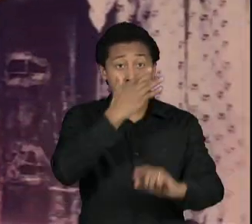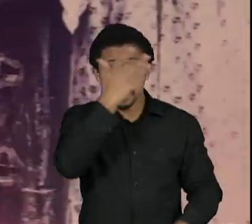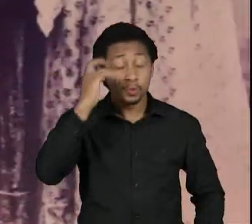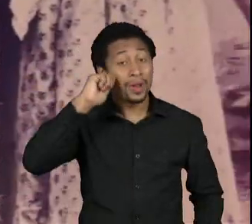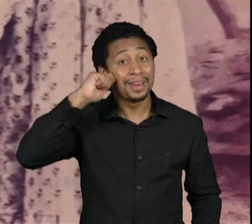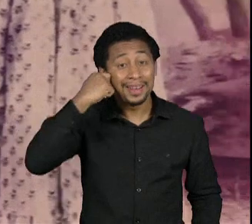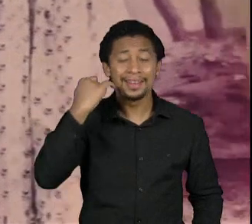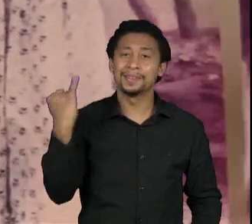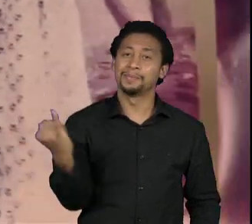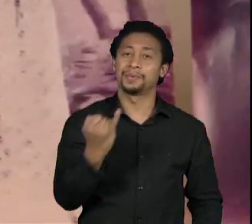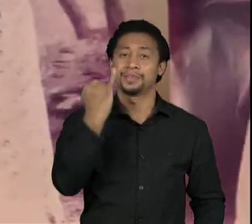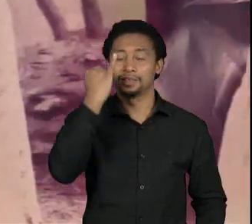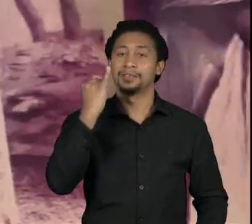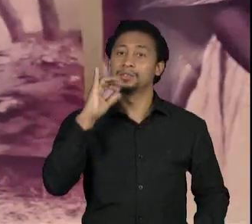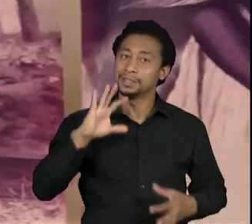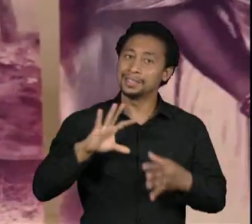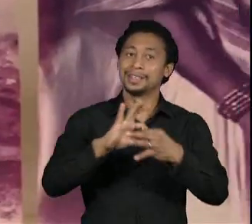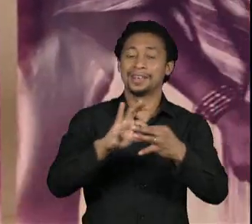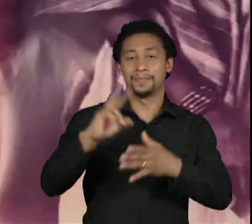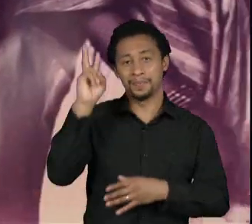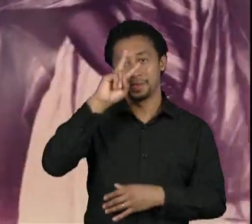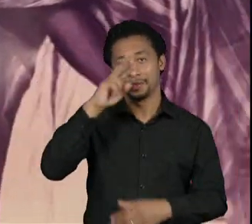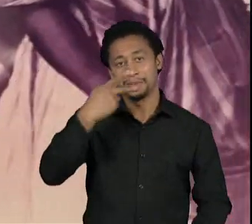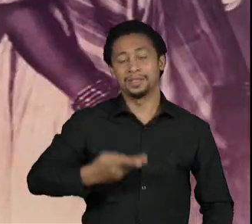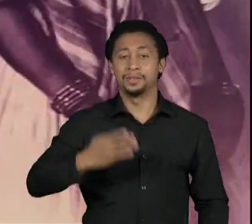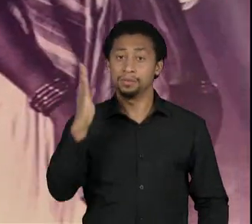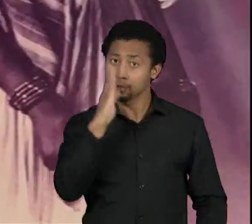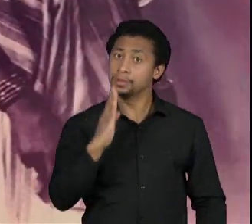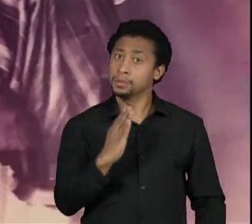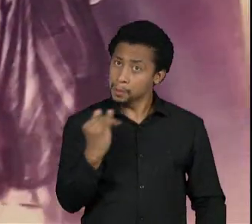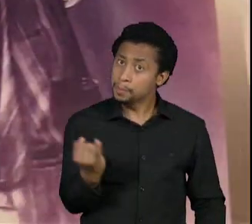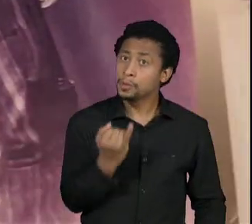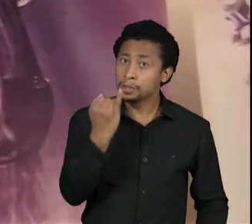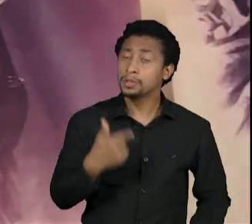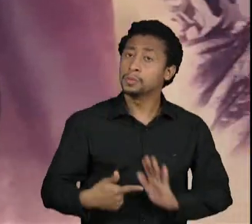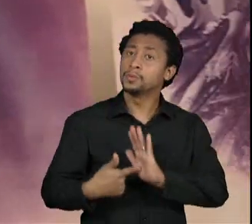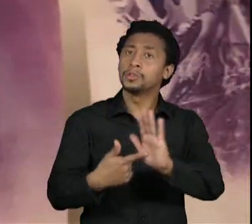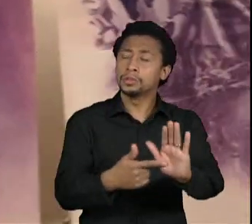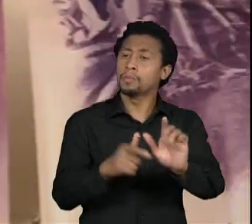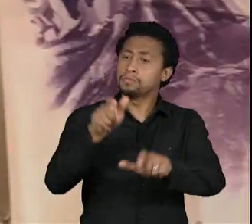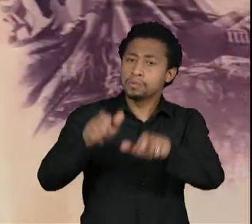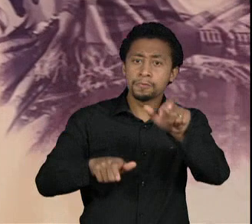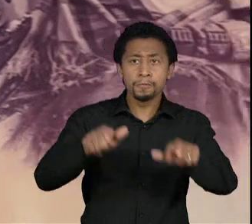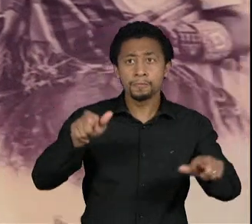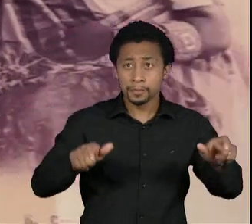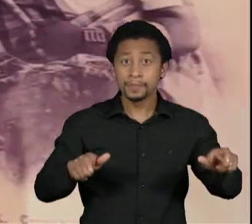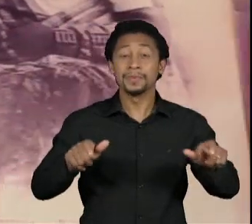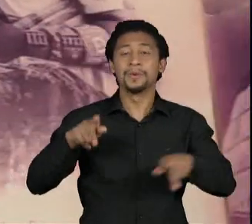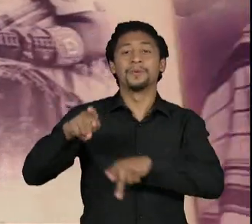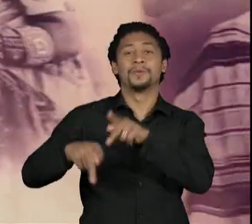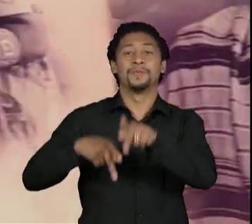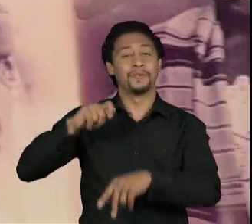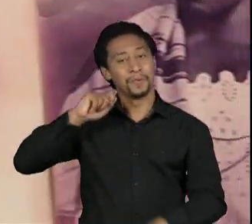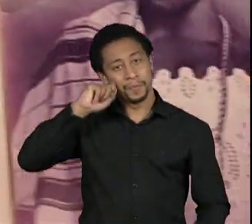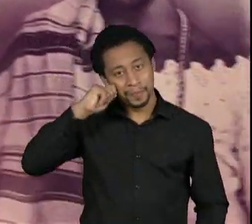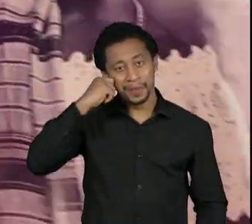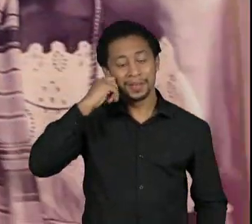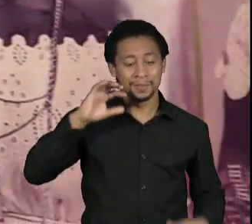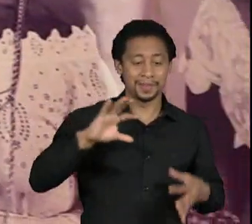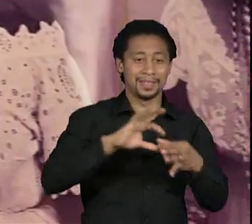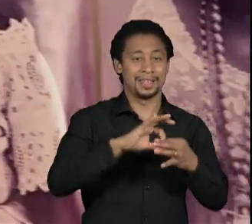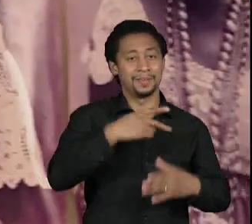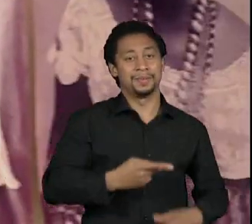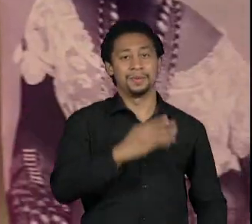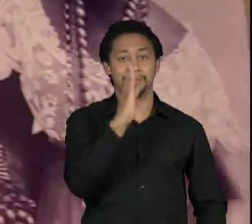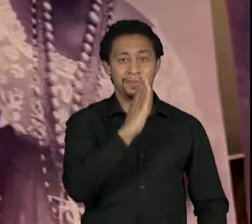para pensar também fatos históricos que contaram com a participação decisiva do povo preto no Brasil.